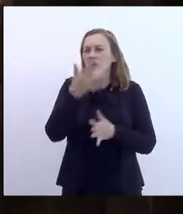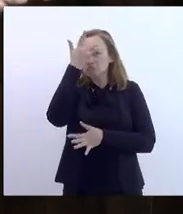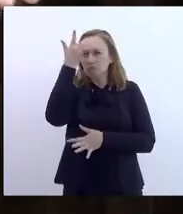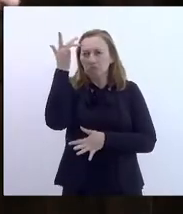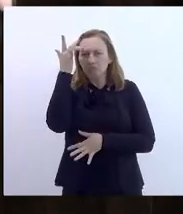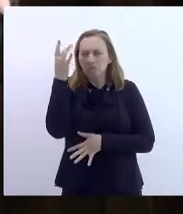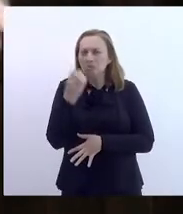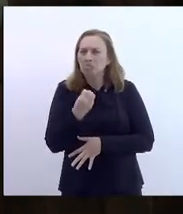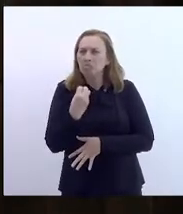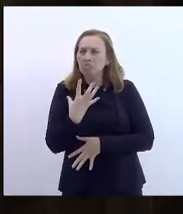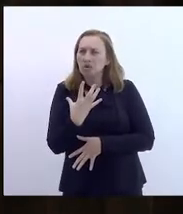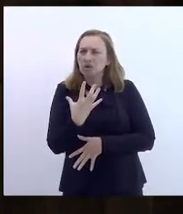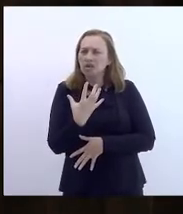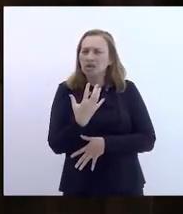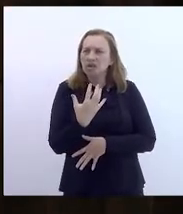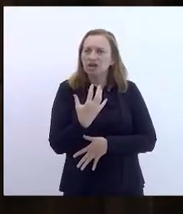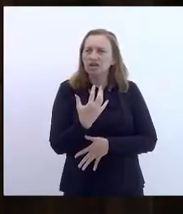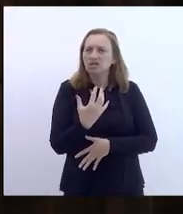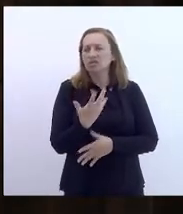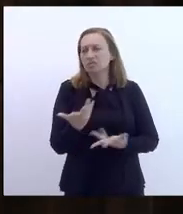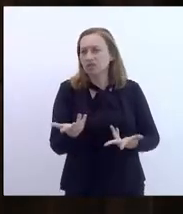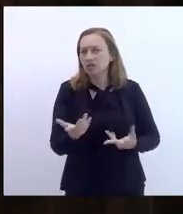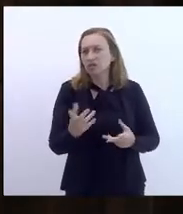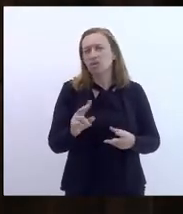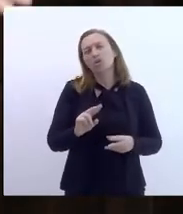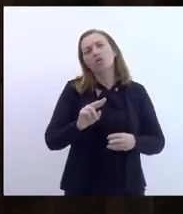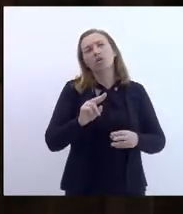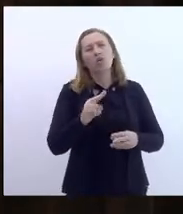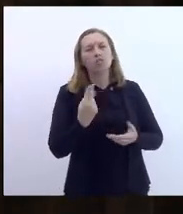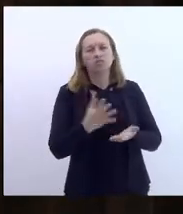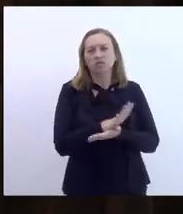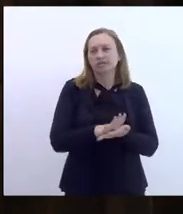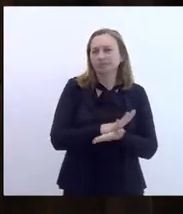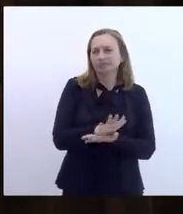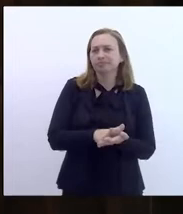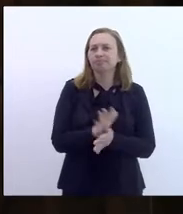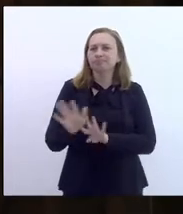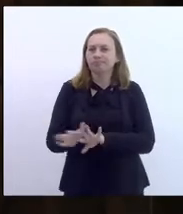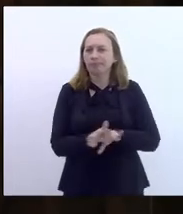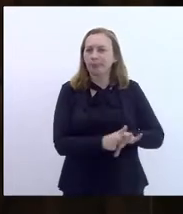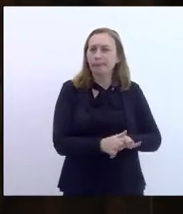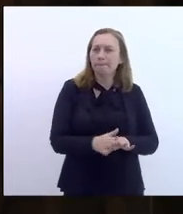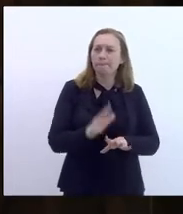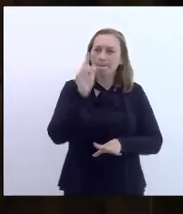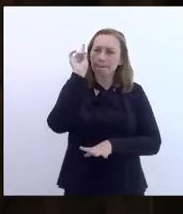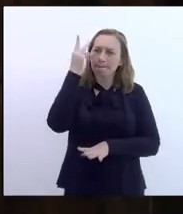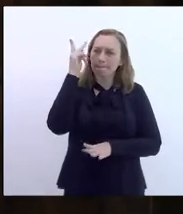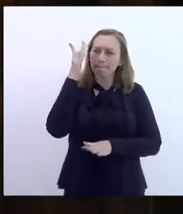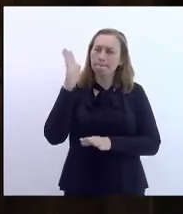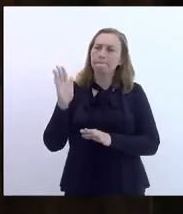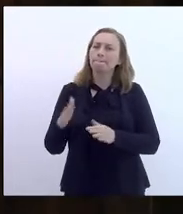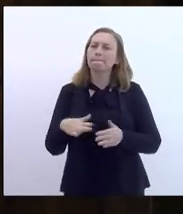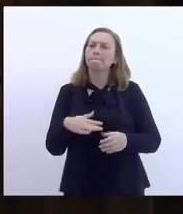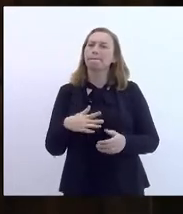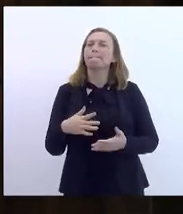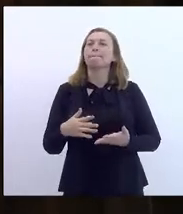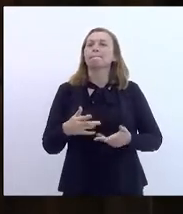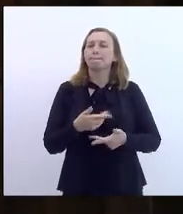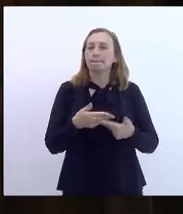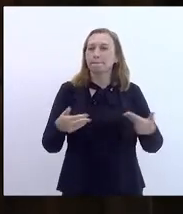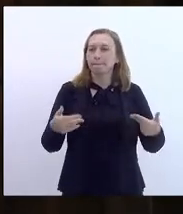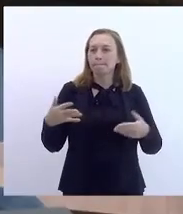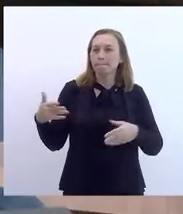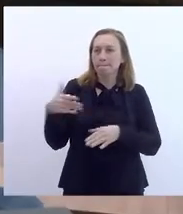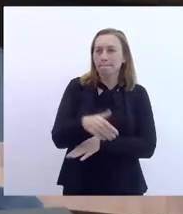pode ser tudo né E quando é tudo pode ser nada e dentro desse sentido durante a história muitos vieram em